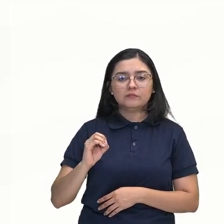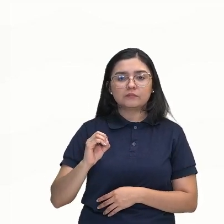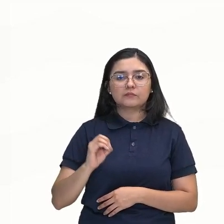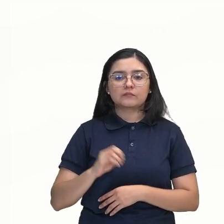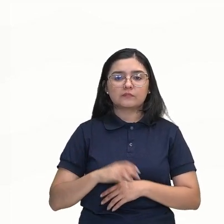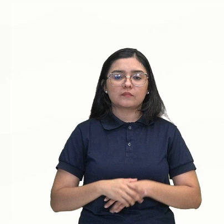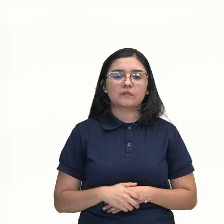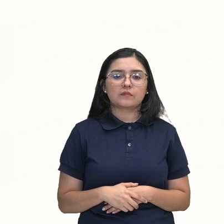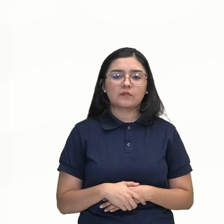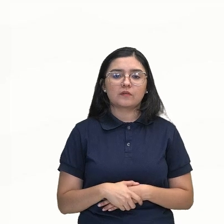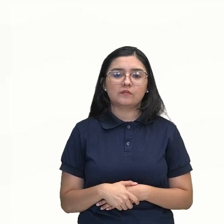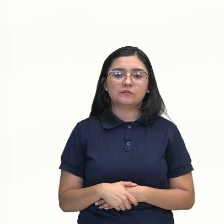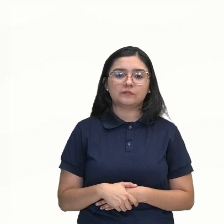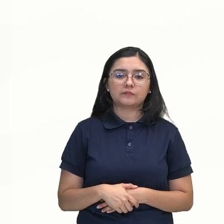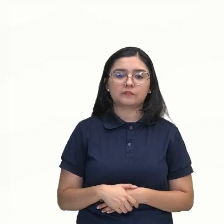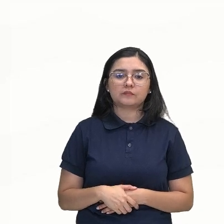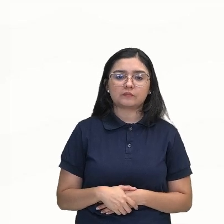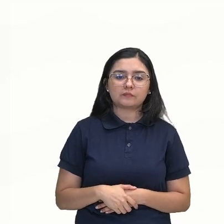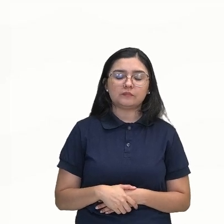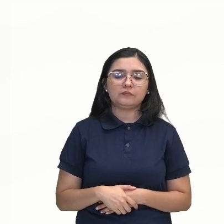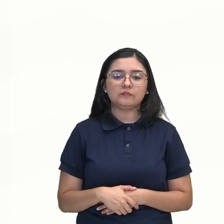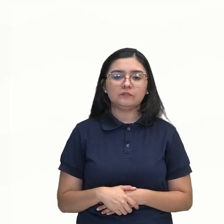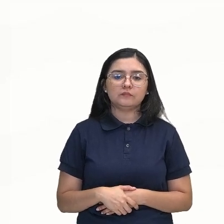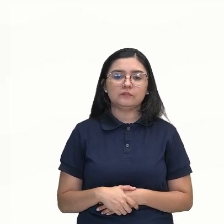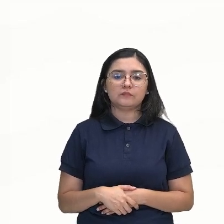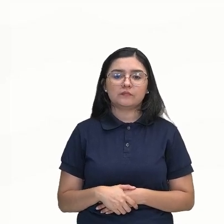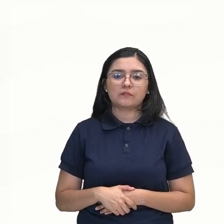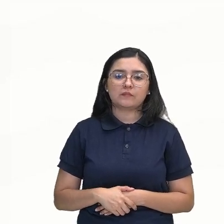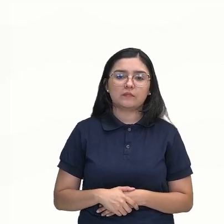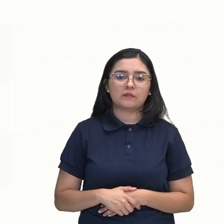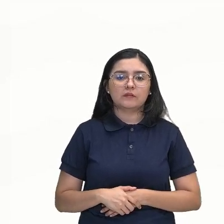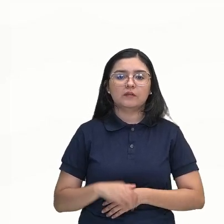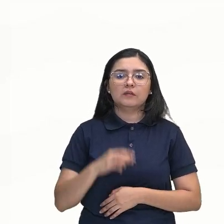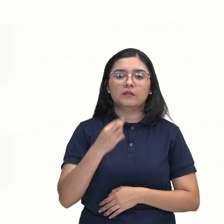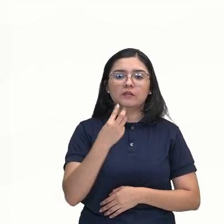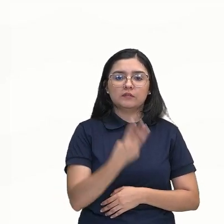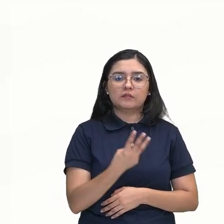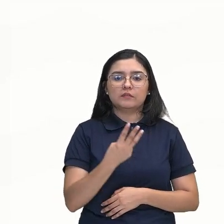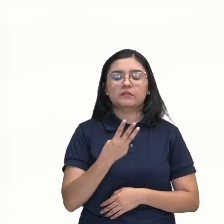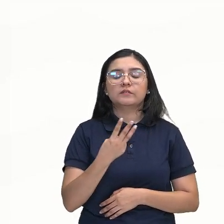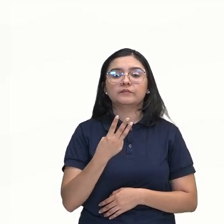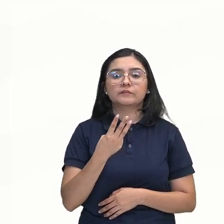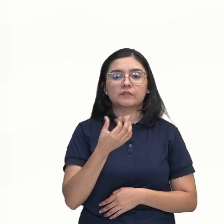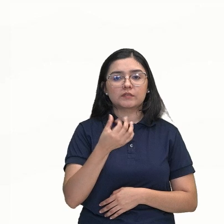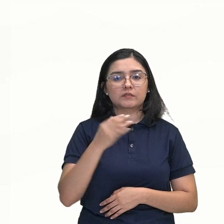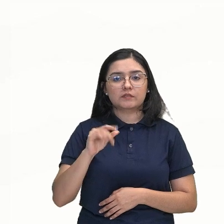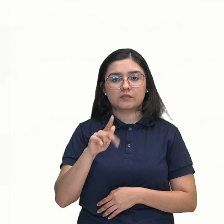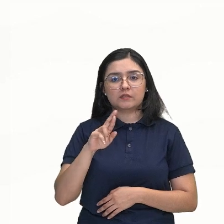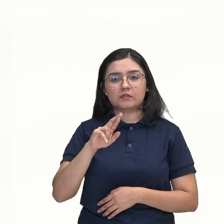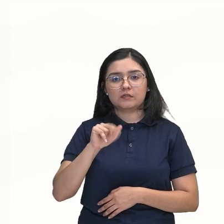540 graus, certo? 360 graus é o do nosso quadrado,